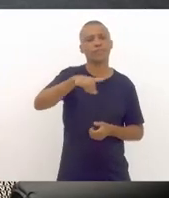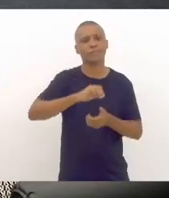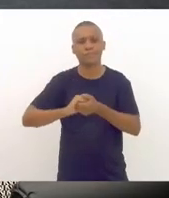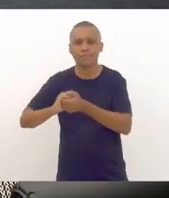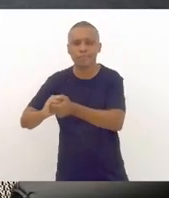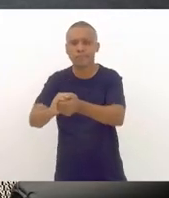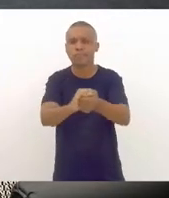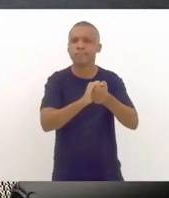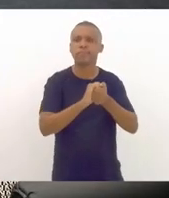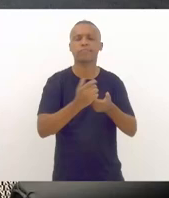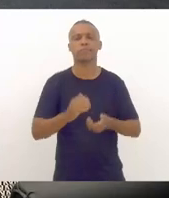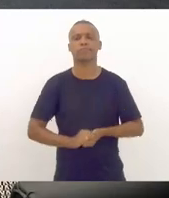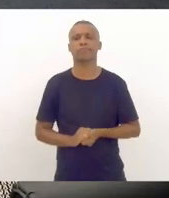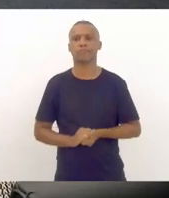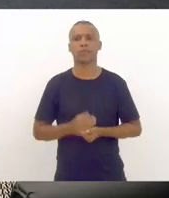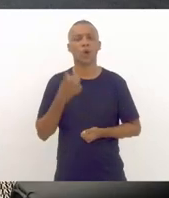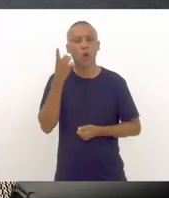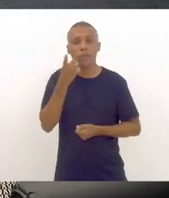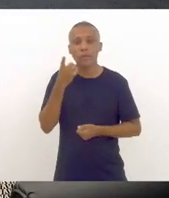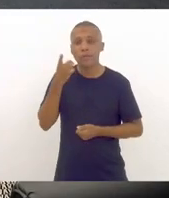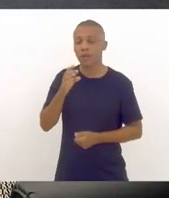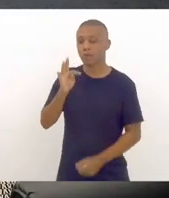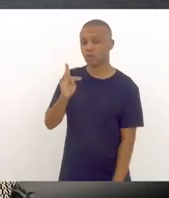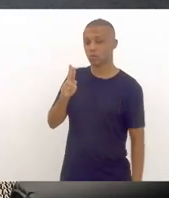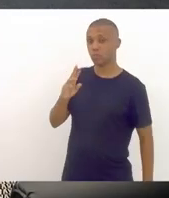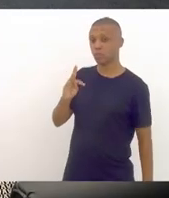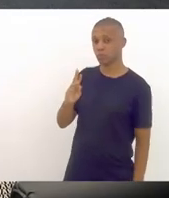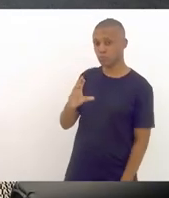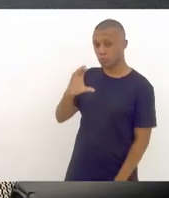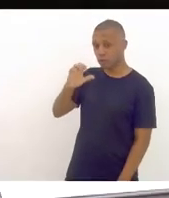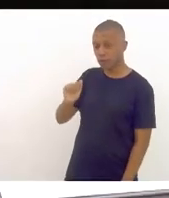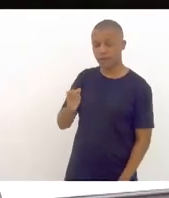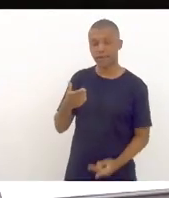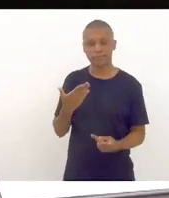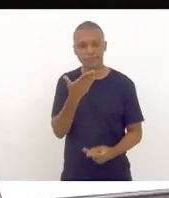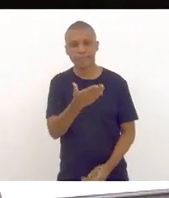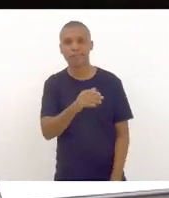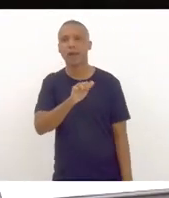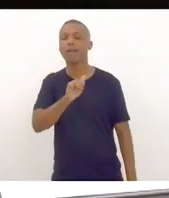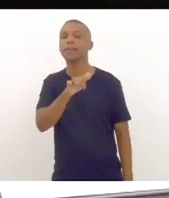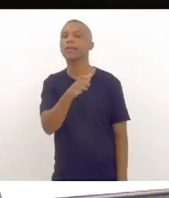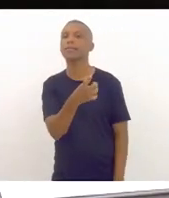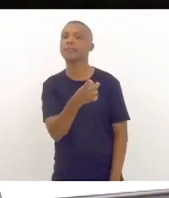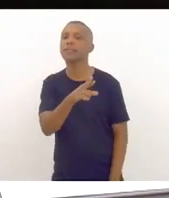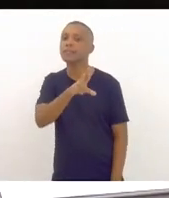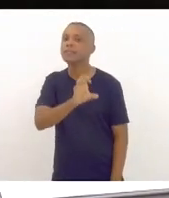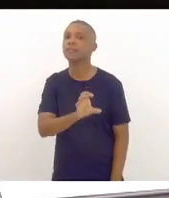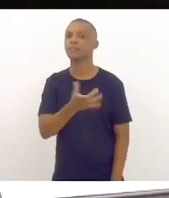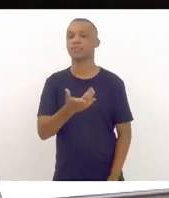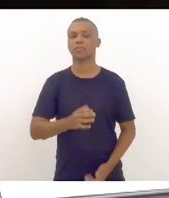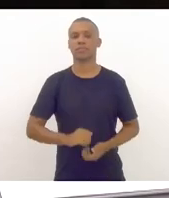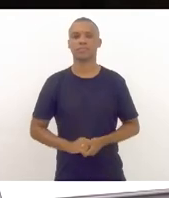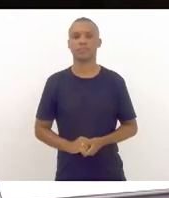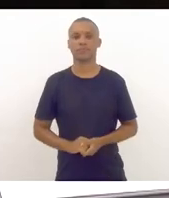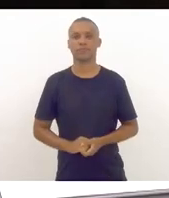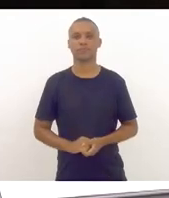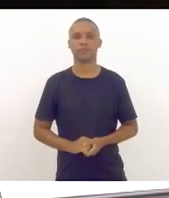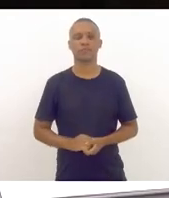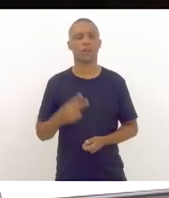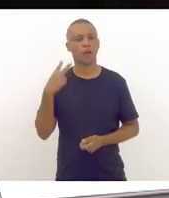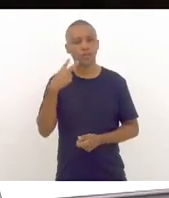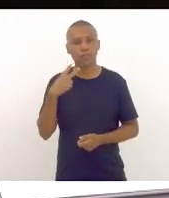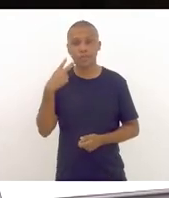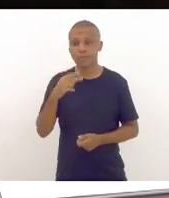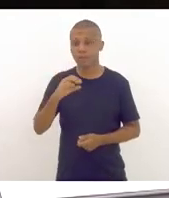cumprimentar nosso deputado Tutuca, deputado Alexandre Knoploch, Nosso vereador